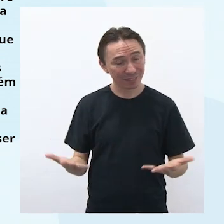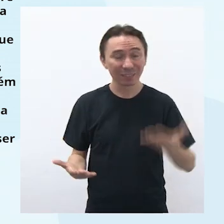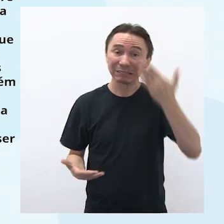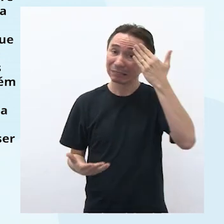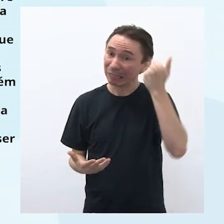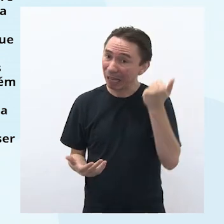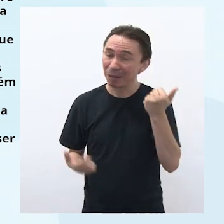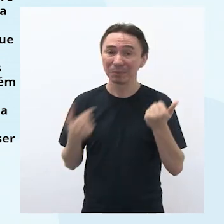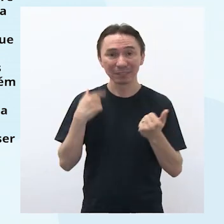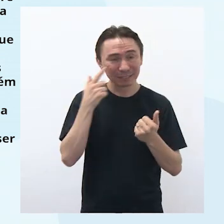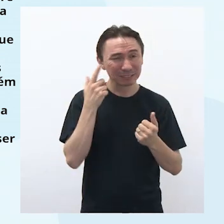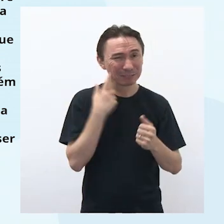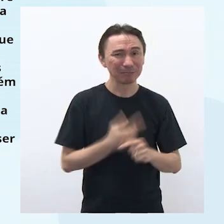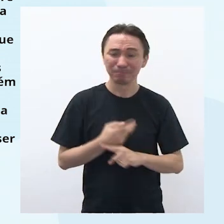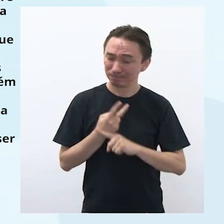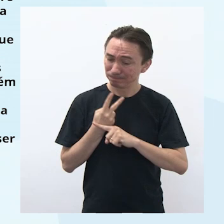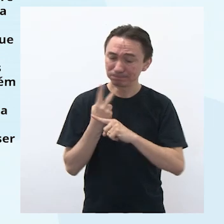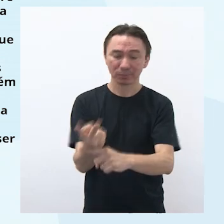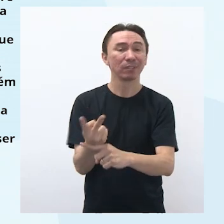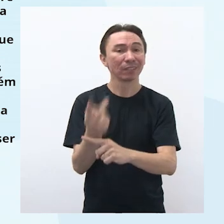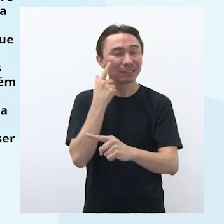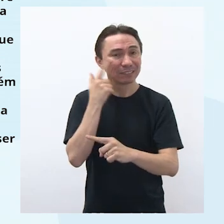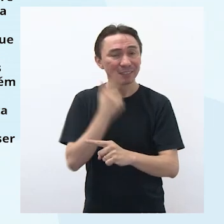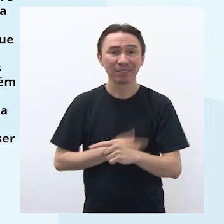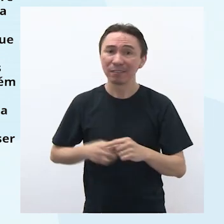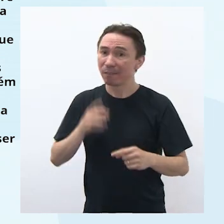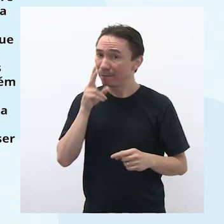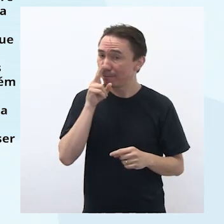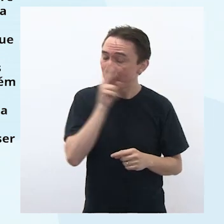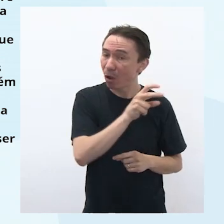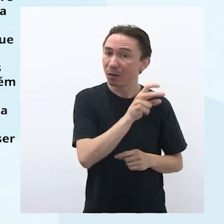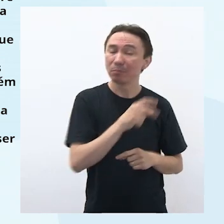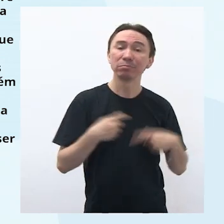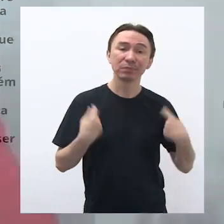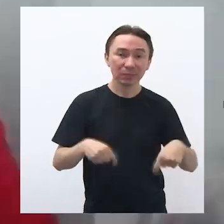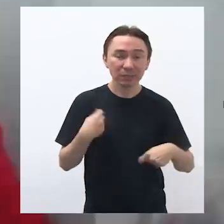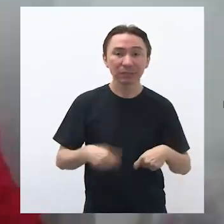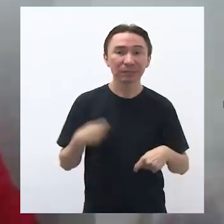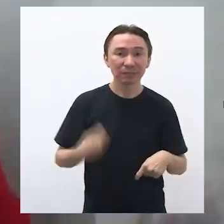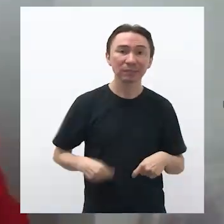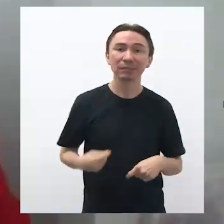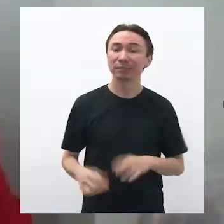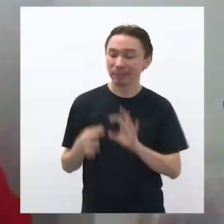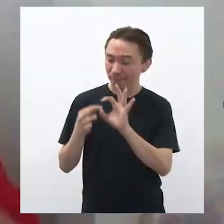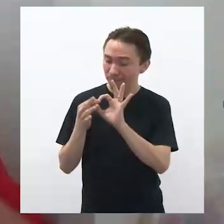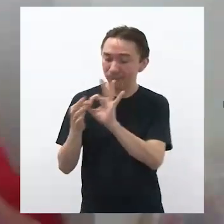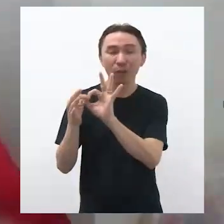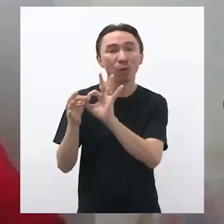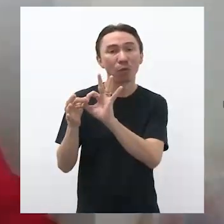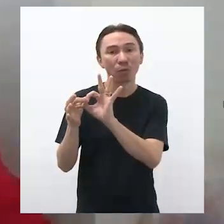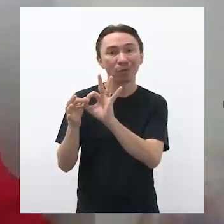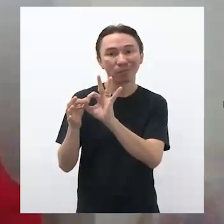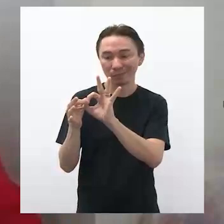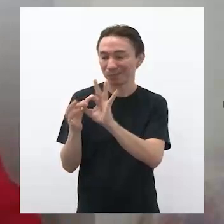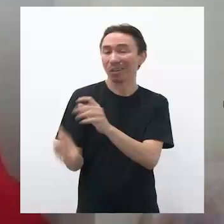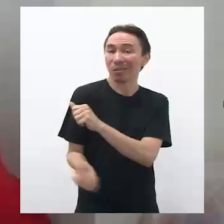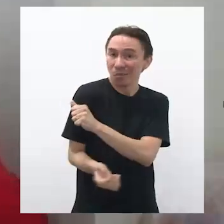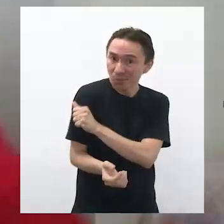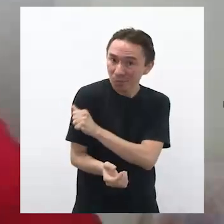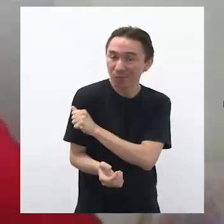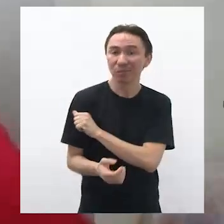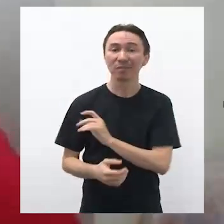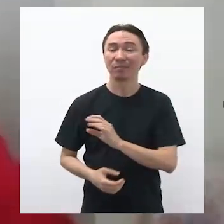tem feito é um trabalho de restabelecimento de vínculos. Vínculo com o nosso estudante, vínculo com o seu processo de